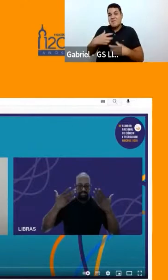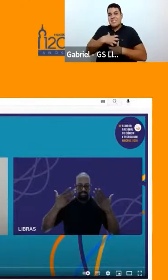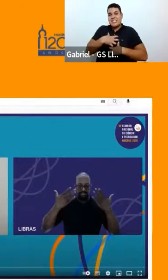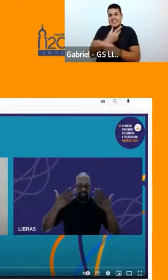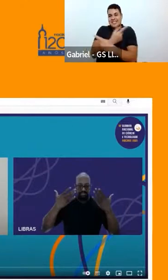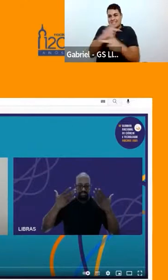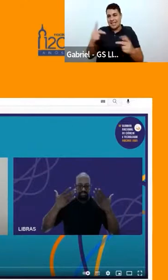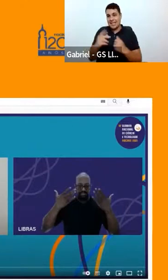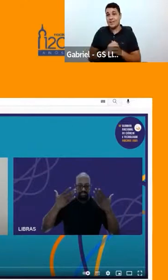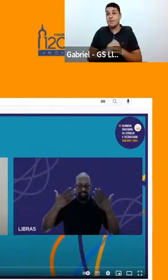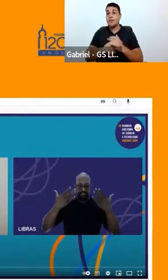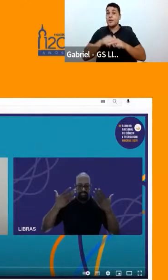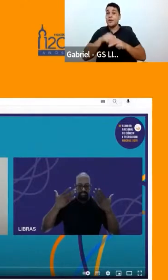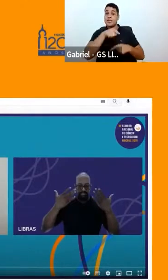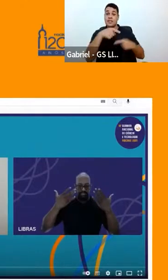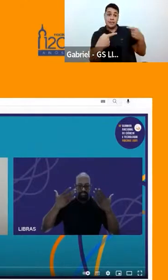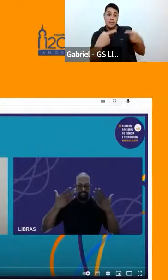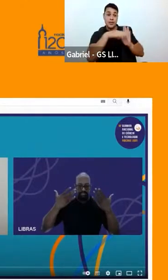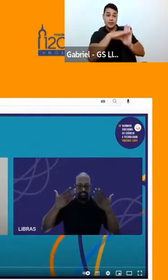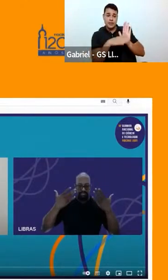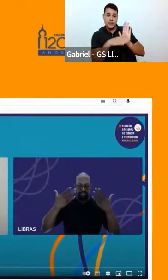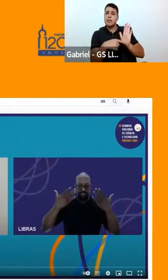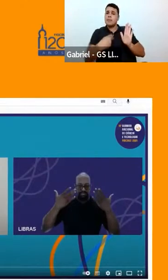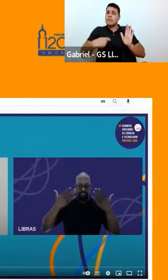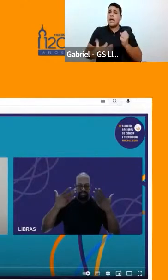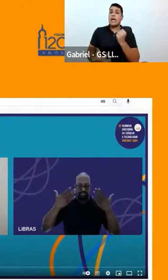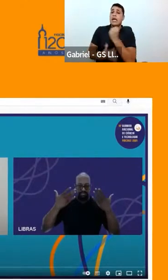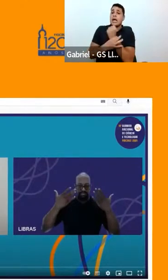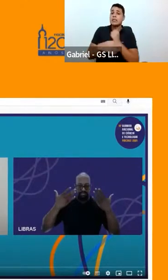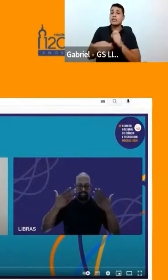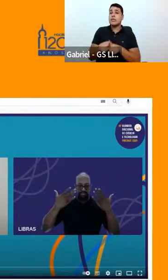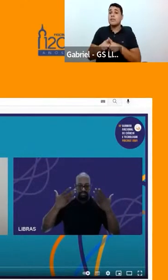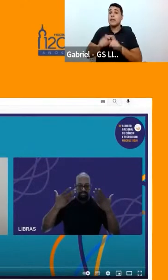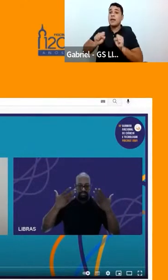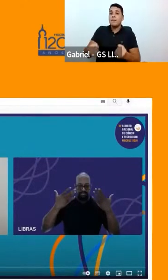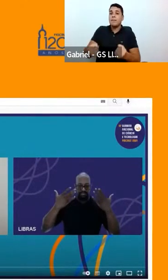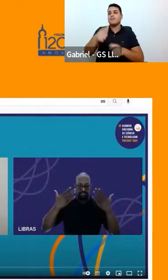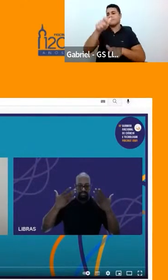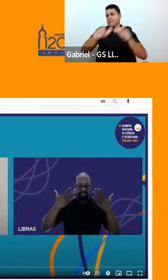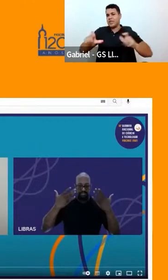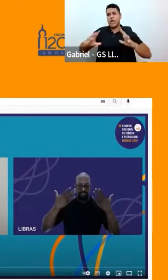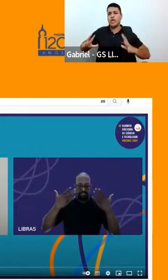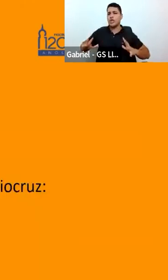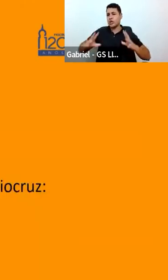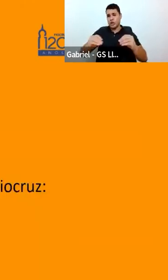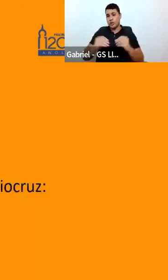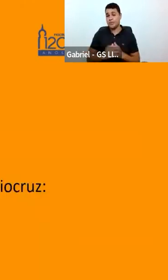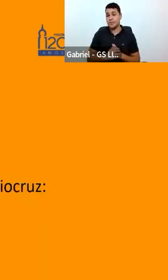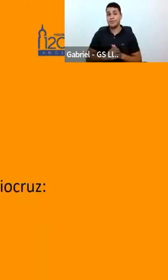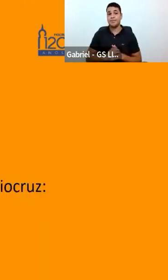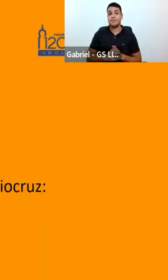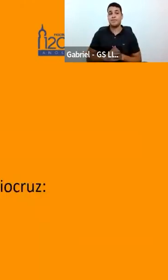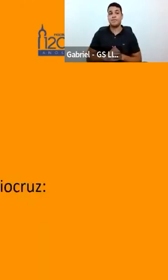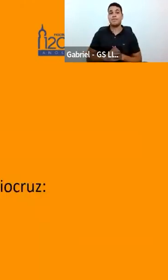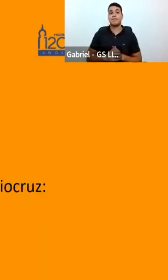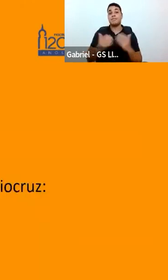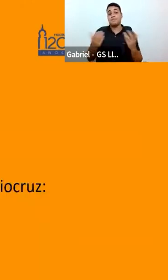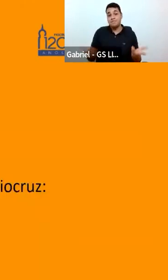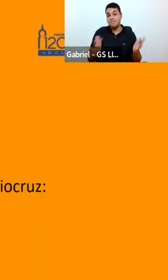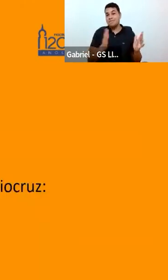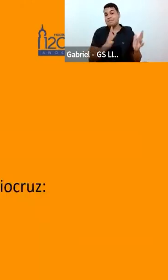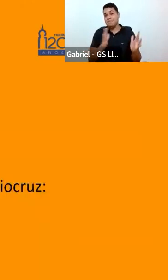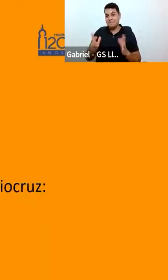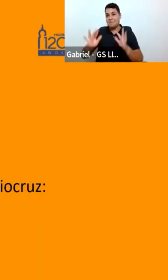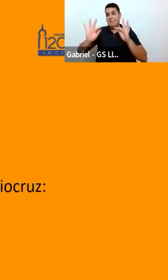tem que garantir uma pluralidade de trajetórias e ela tem que ser equânime, né? Então, com isso, eu encerro a